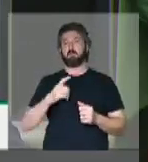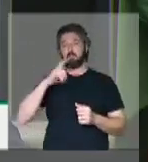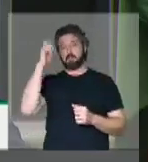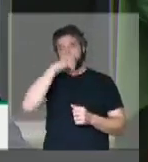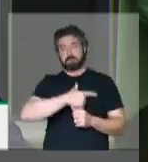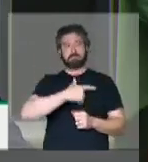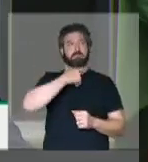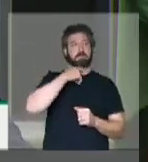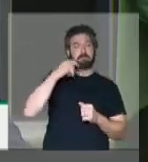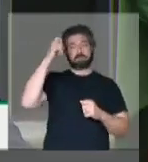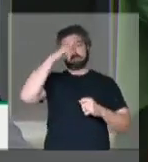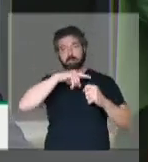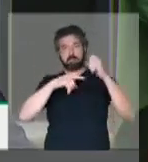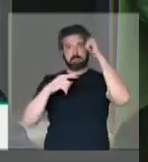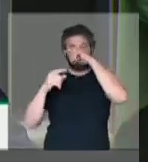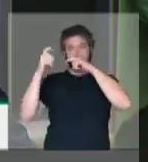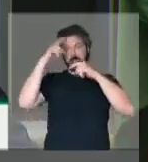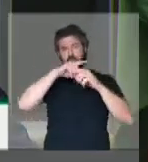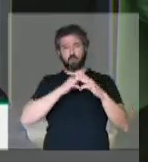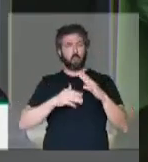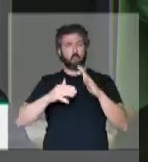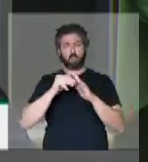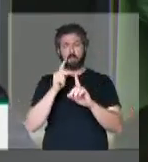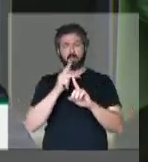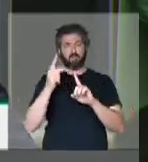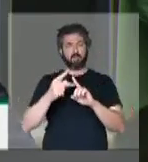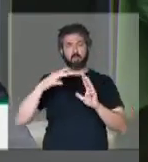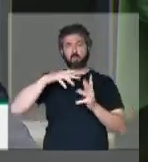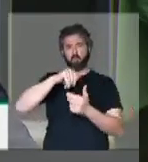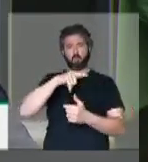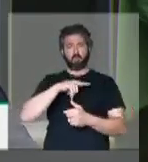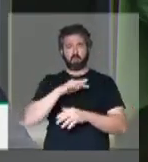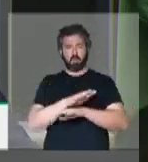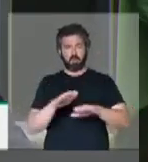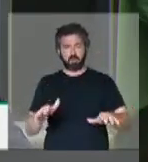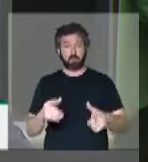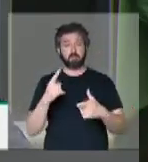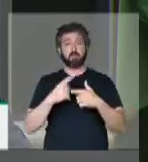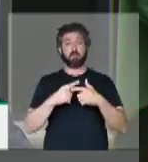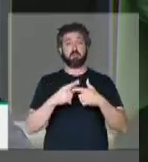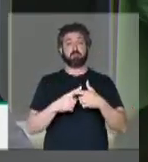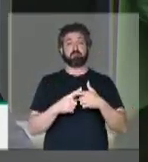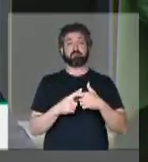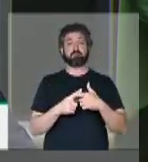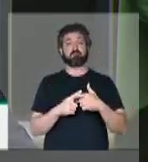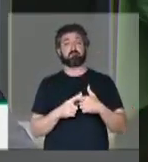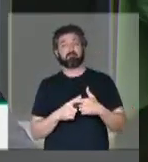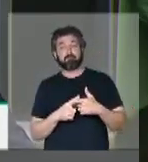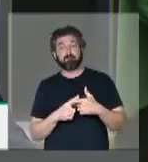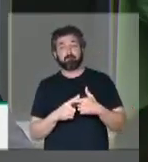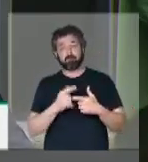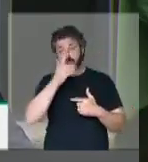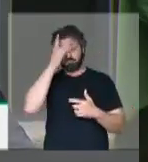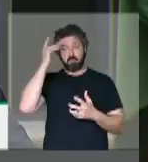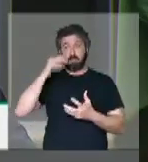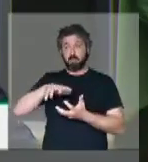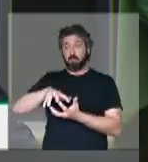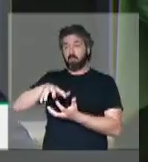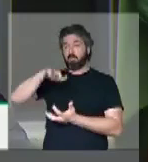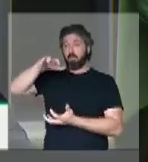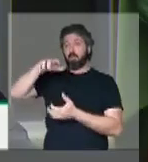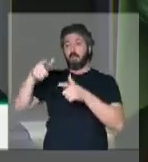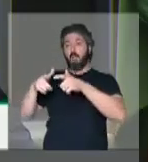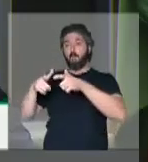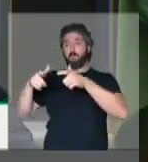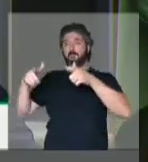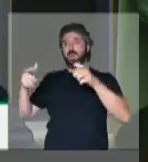as dificuldades de toda a previdência do mundo, já que as pessoas vão envelhecendo.